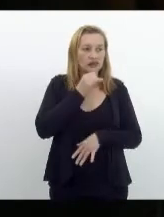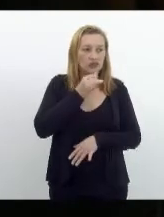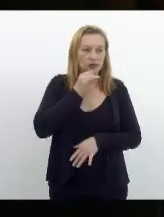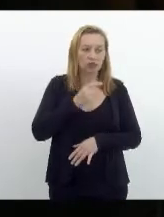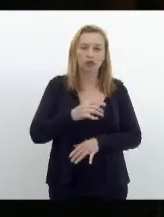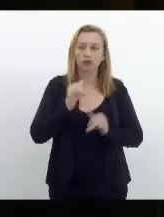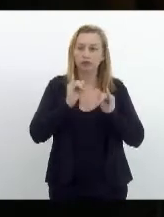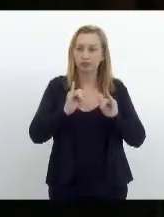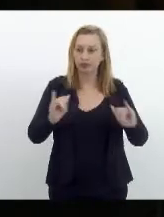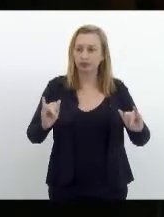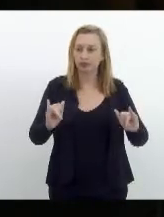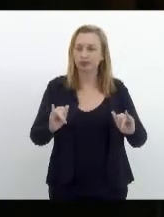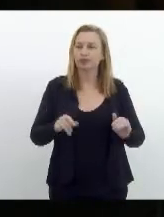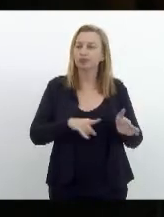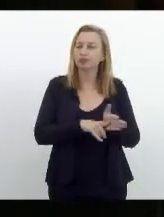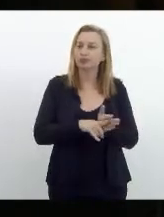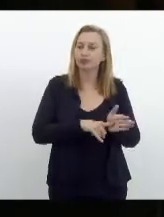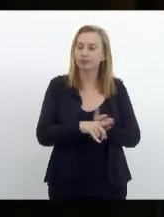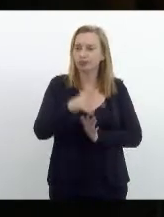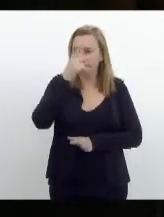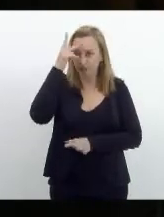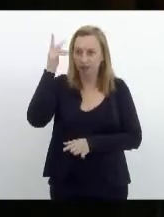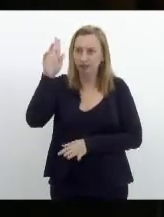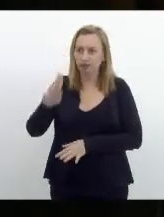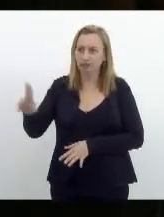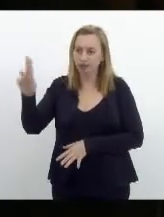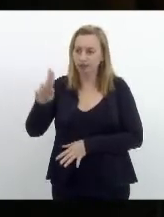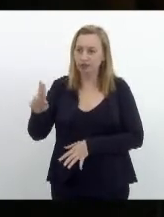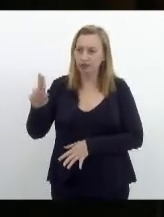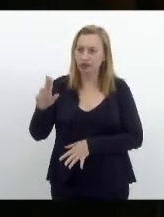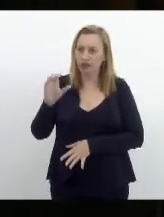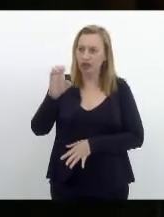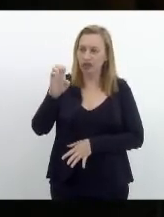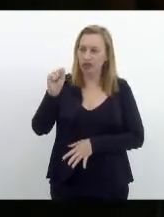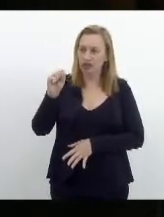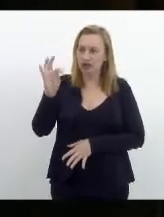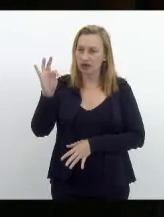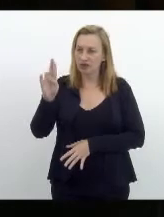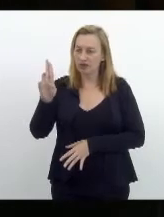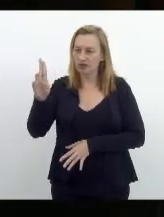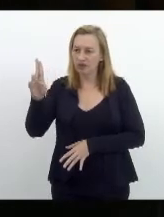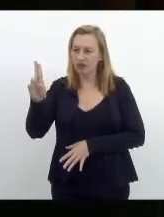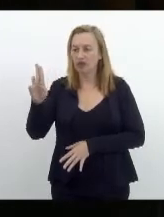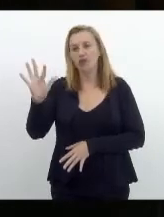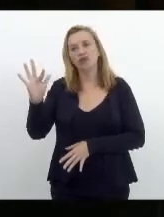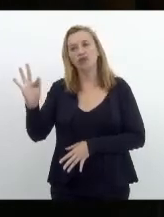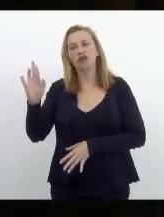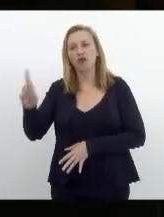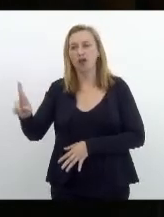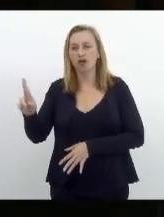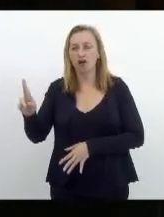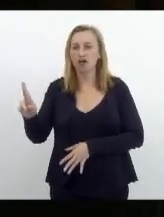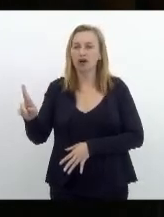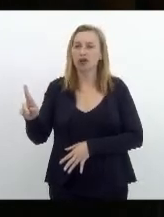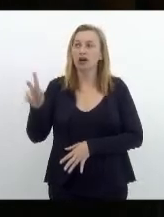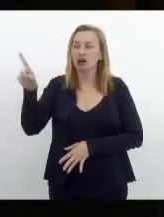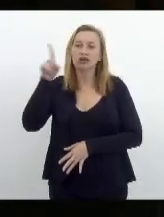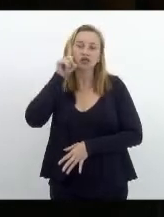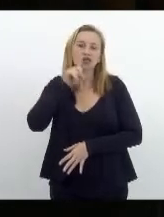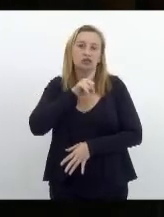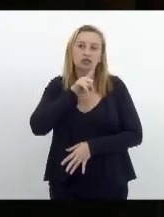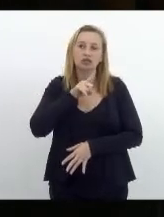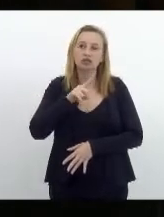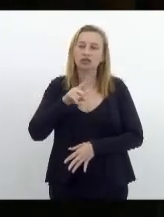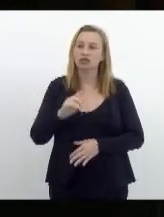noticiado que pesquisadores das universidades de Stanford e Carolina do Norte, nos Estados Unidos, desenvolveram